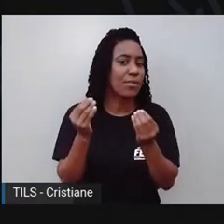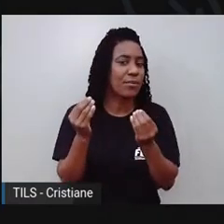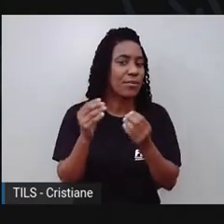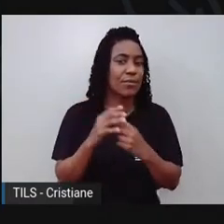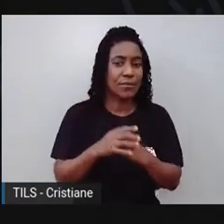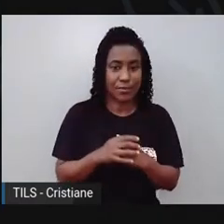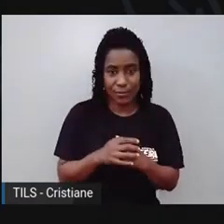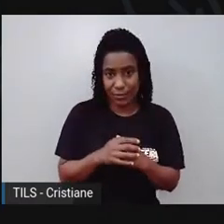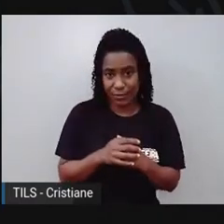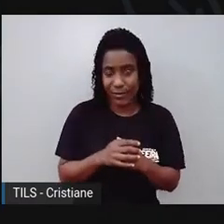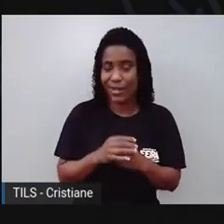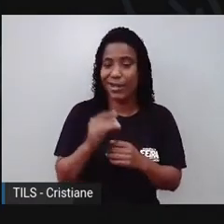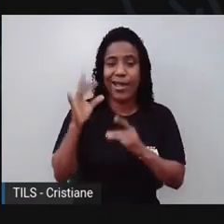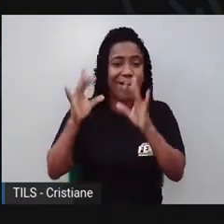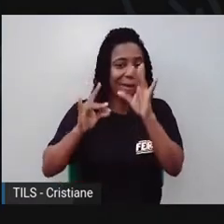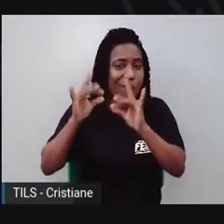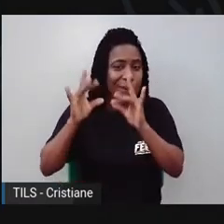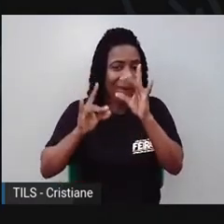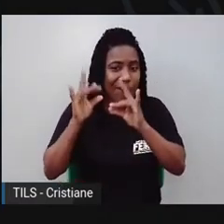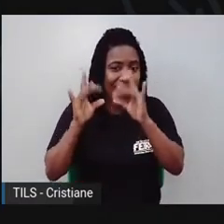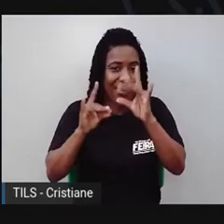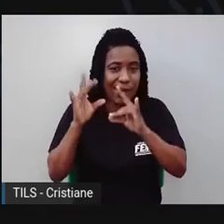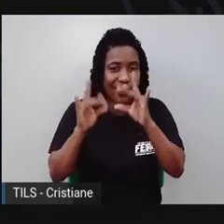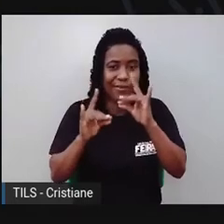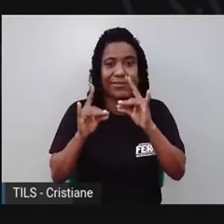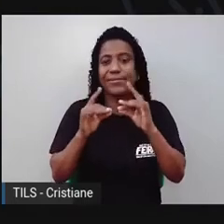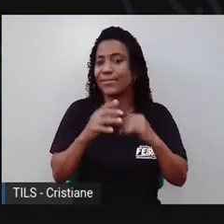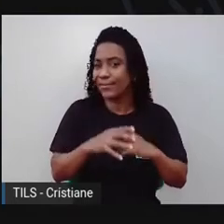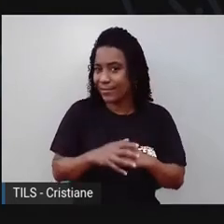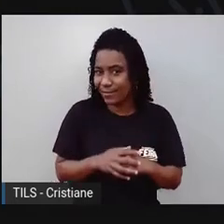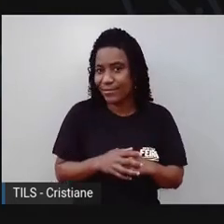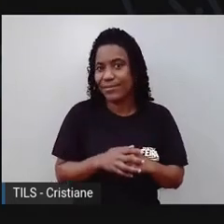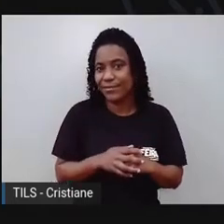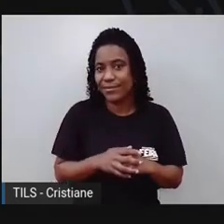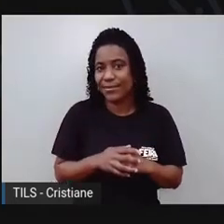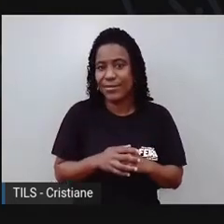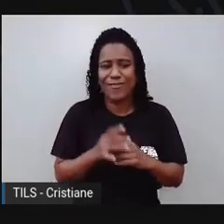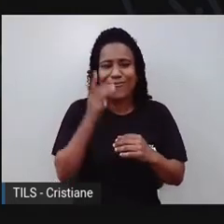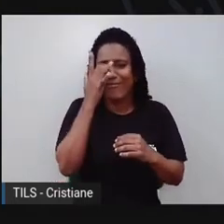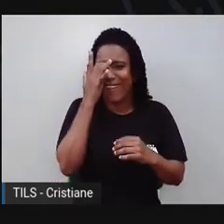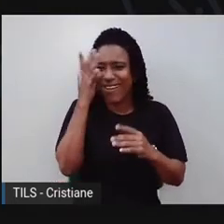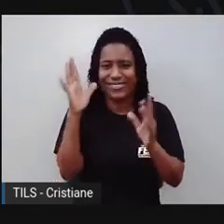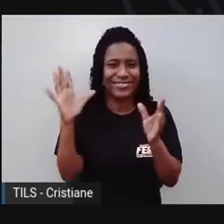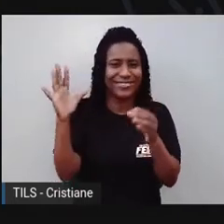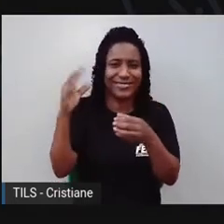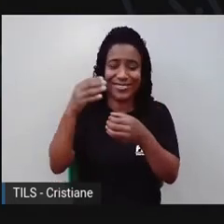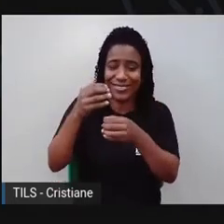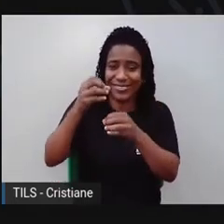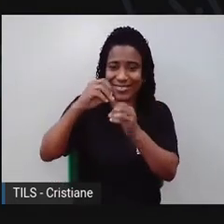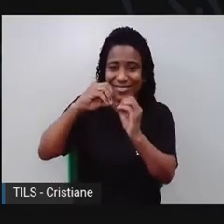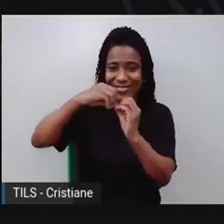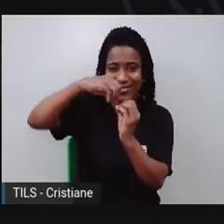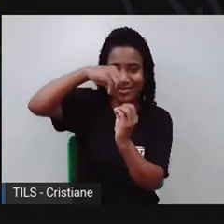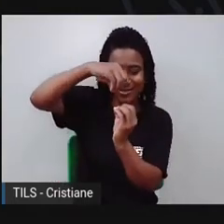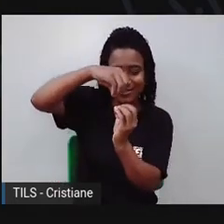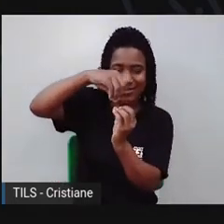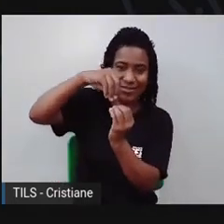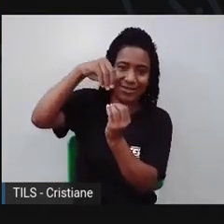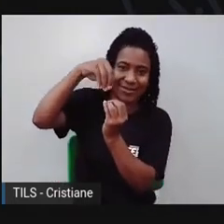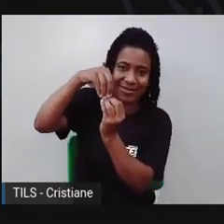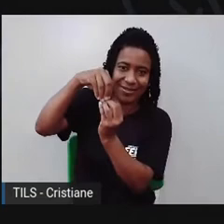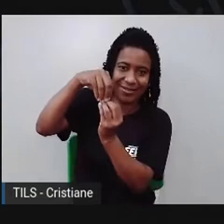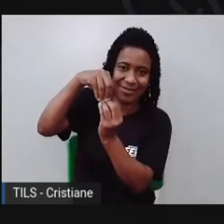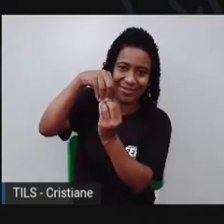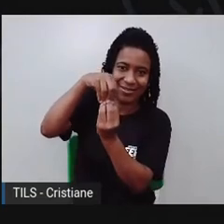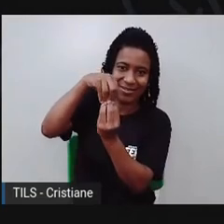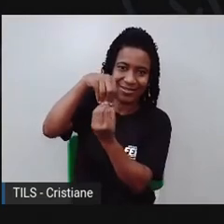feito todo de cola, então não tem muito segredo, não. A prova vai, pode até colar